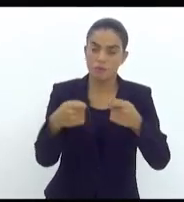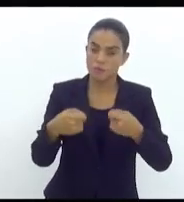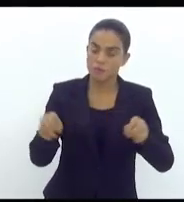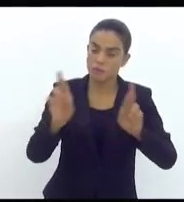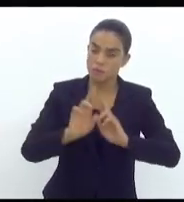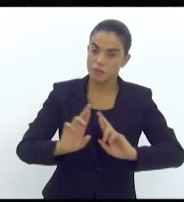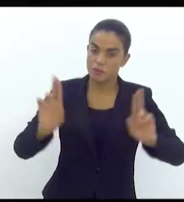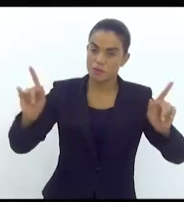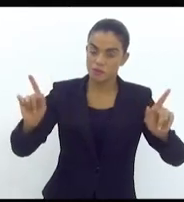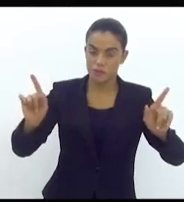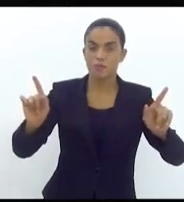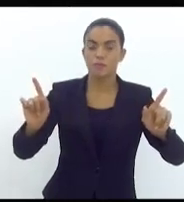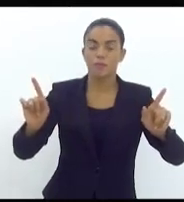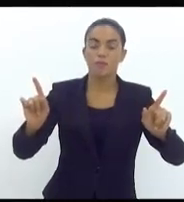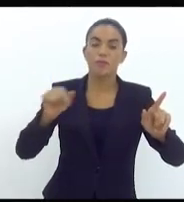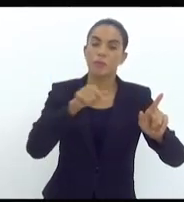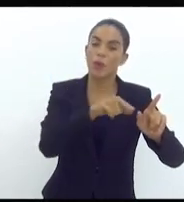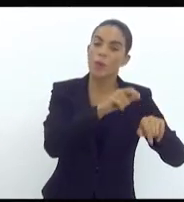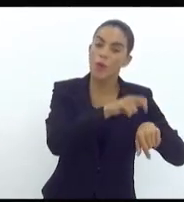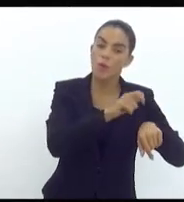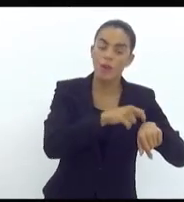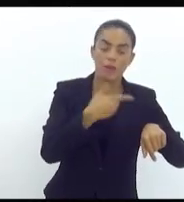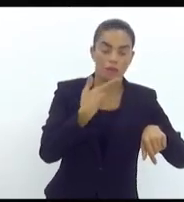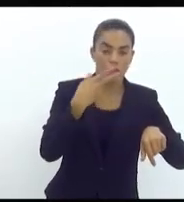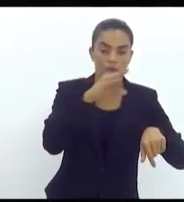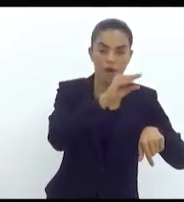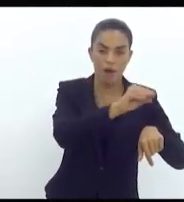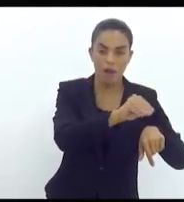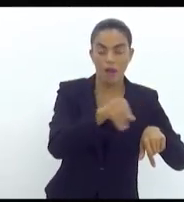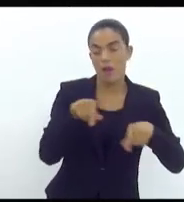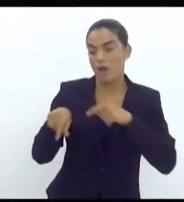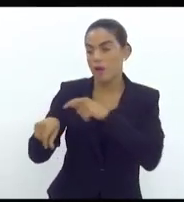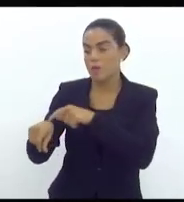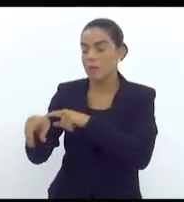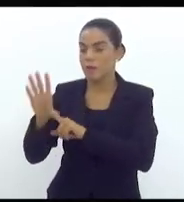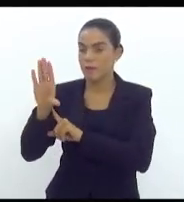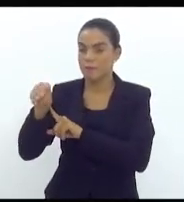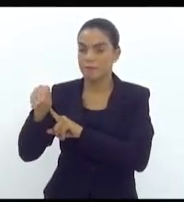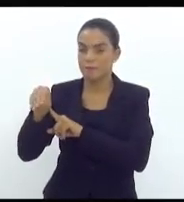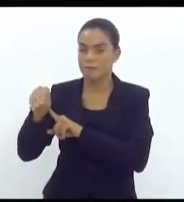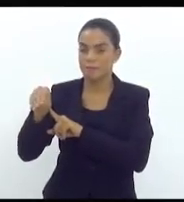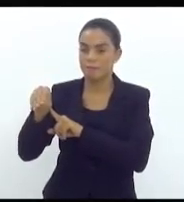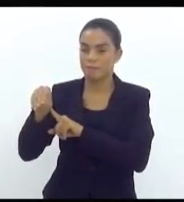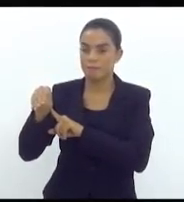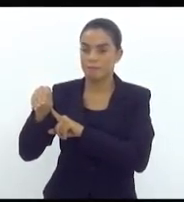diferenciar Presidente o momento de falar o momento de ficar calado